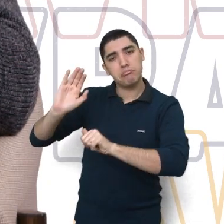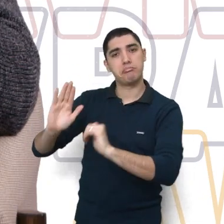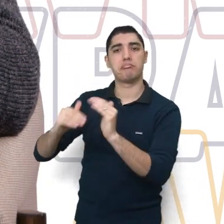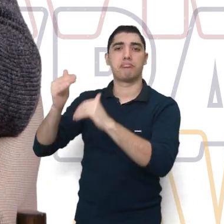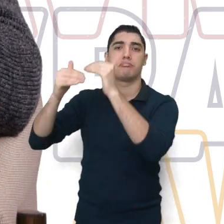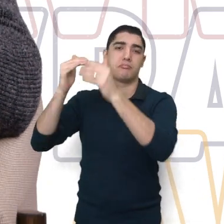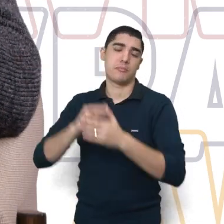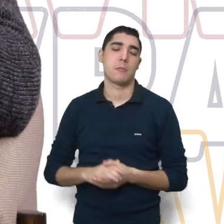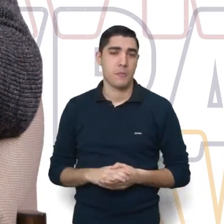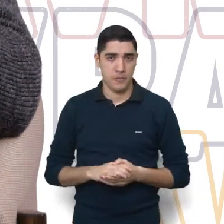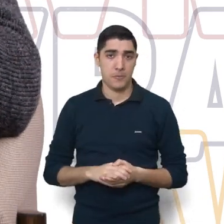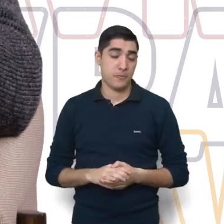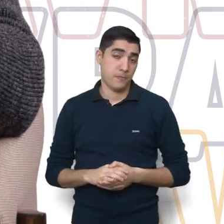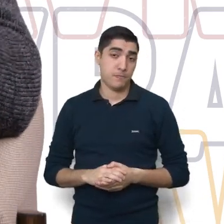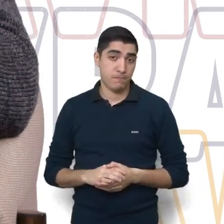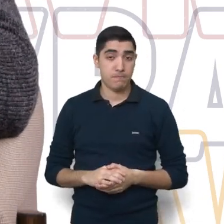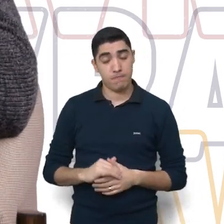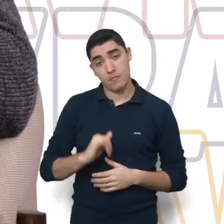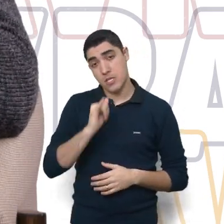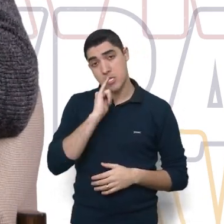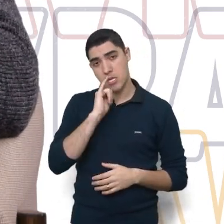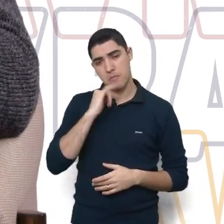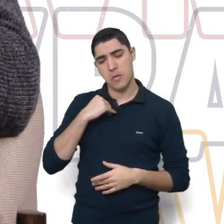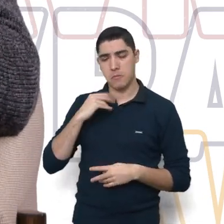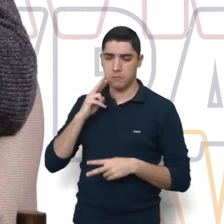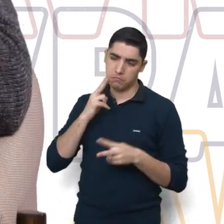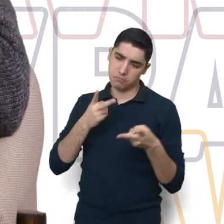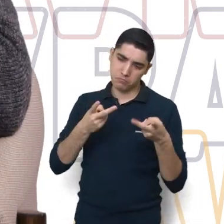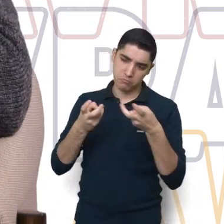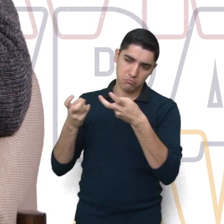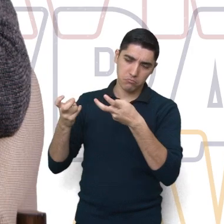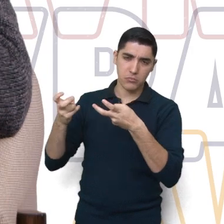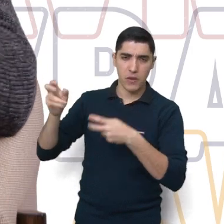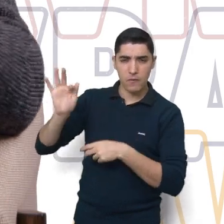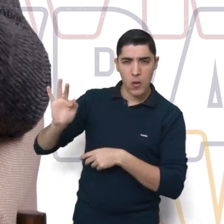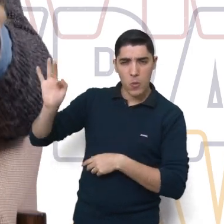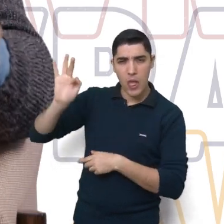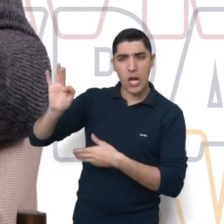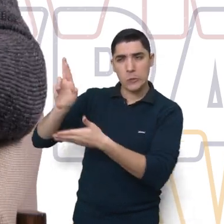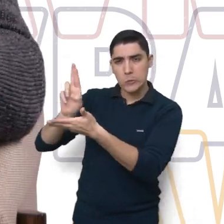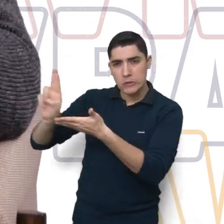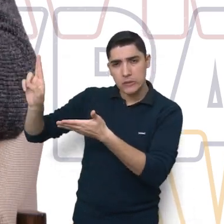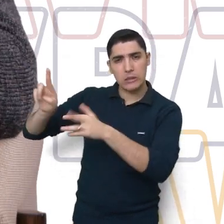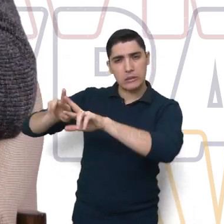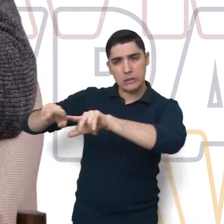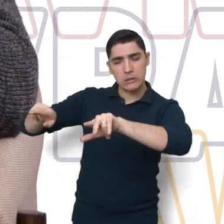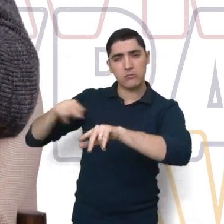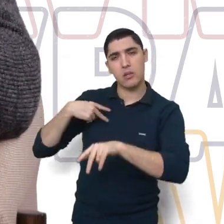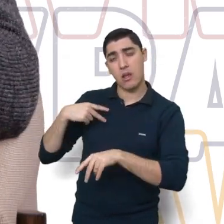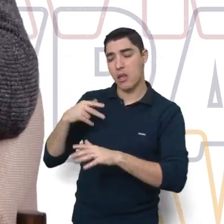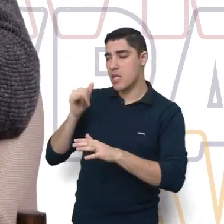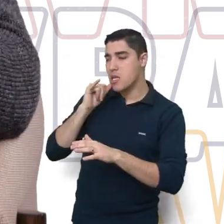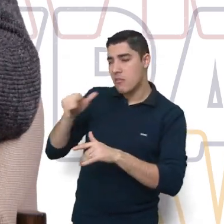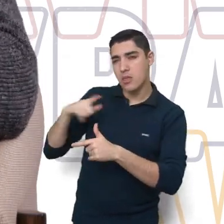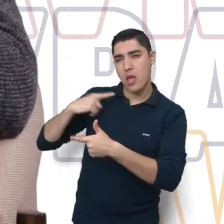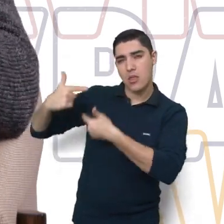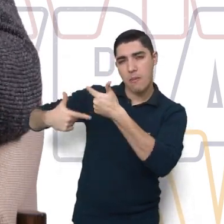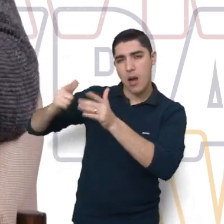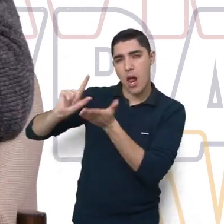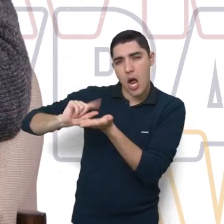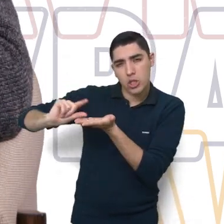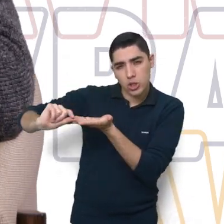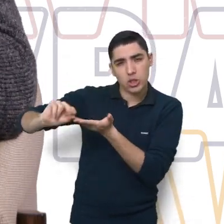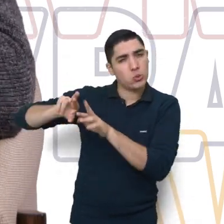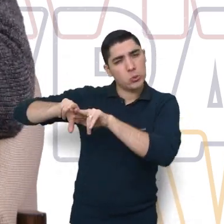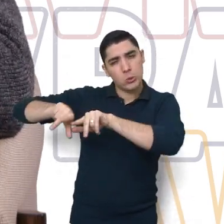eu quando eu vejo né na dentro da Universidade ou até mesmo quando a gente faz o nosso trabalho de